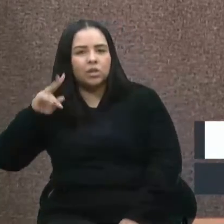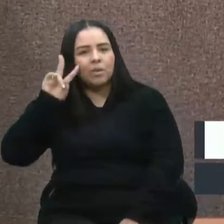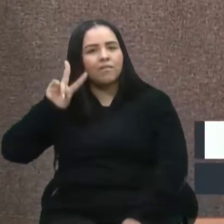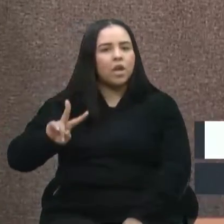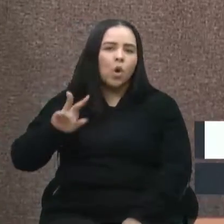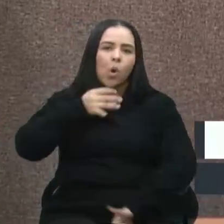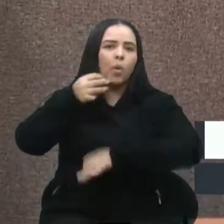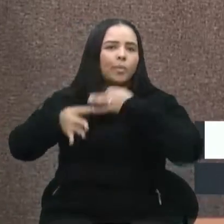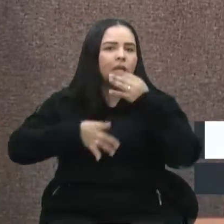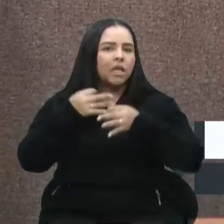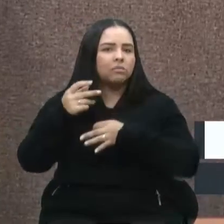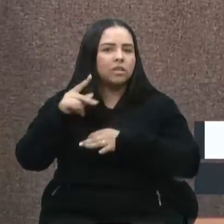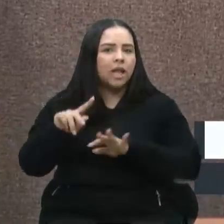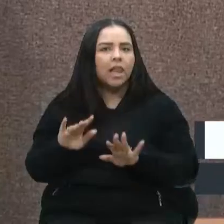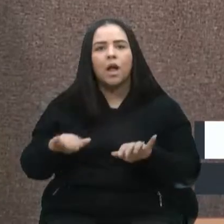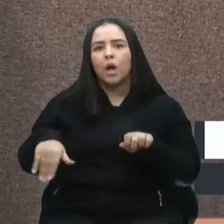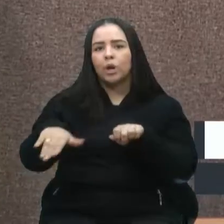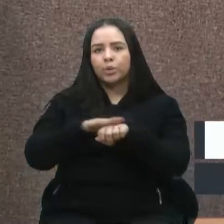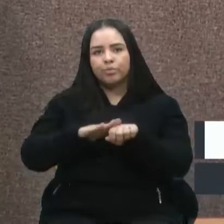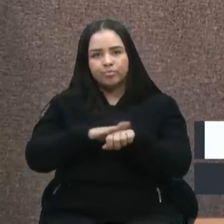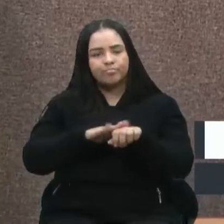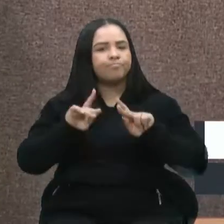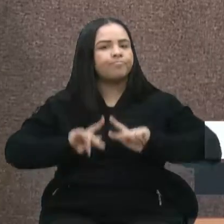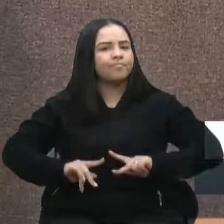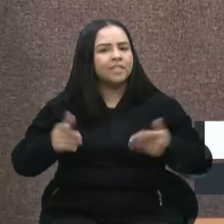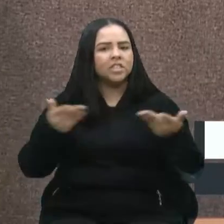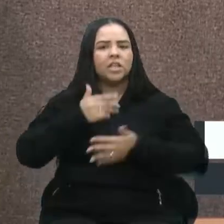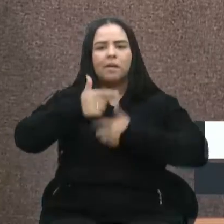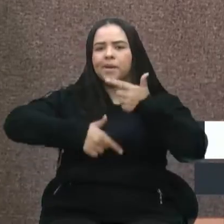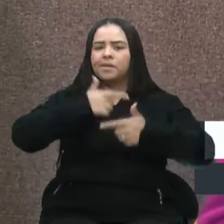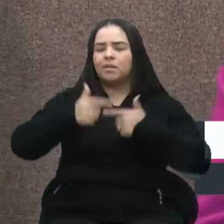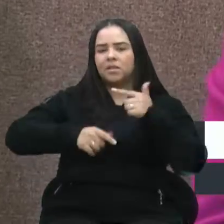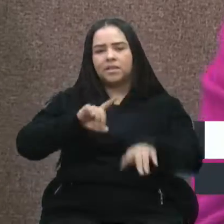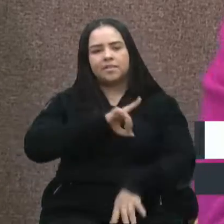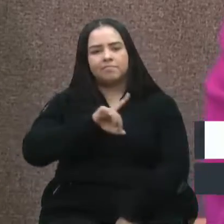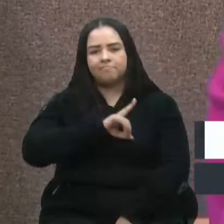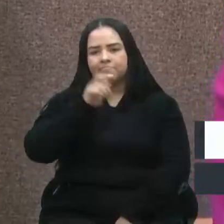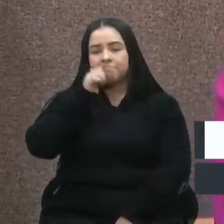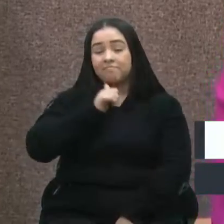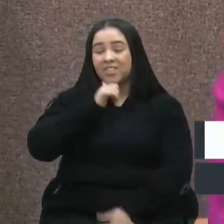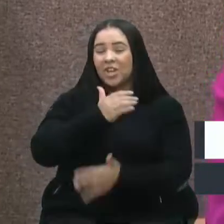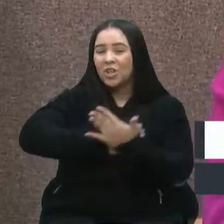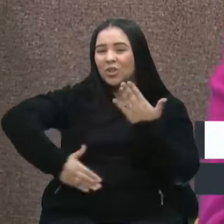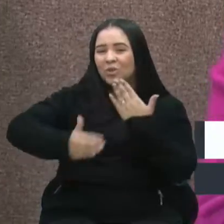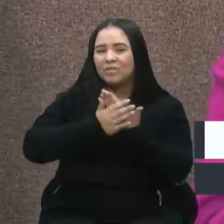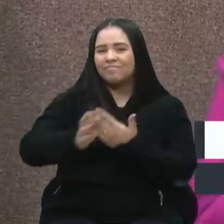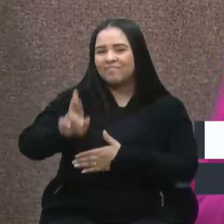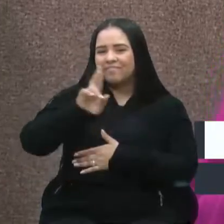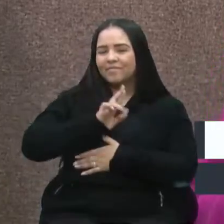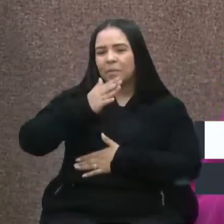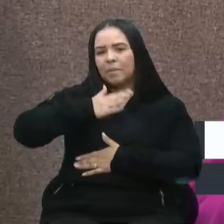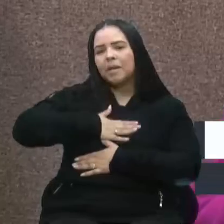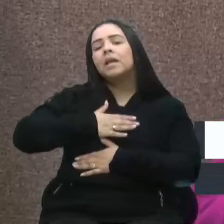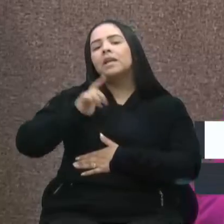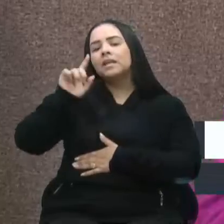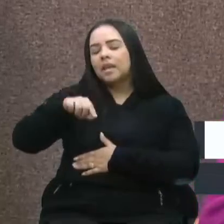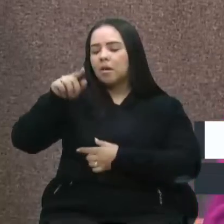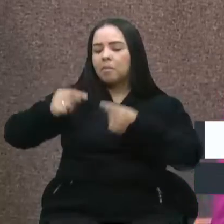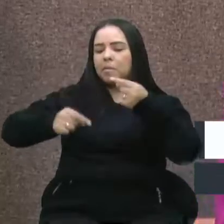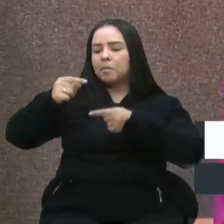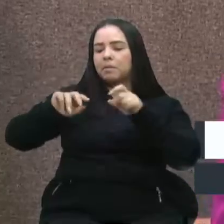opiniões conversei com pessoas que já trabalharam na delegacia da mulher e todas disseram e é um debate